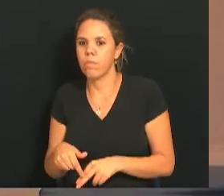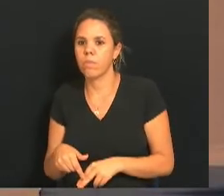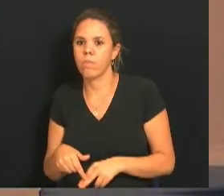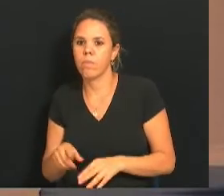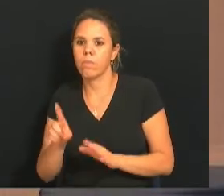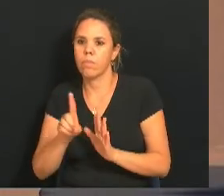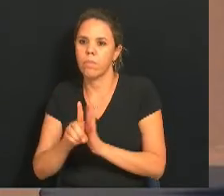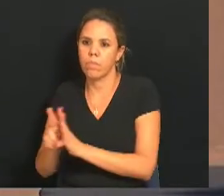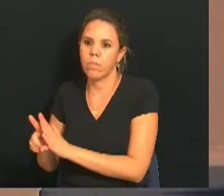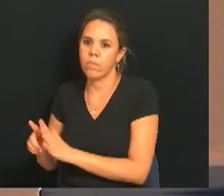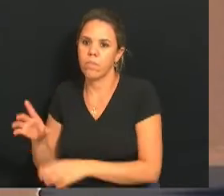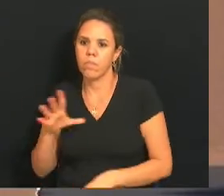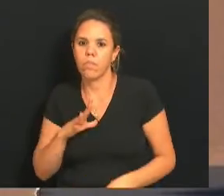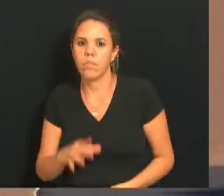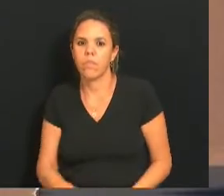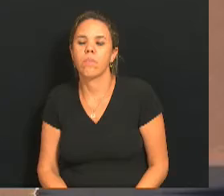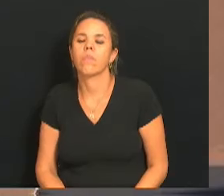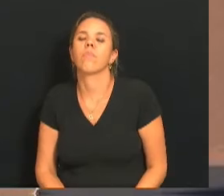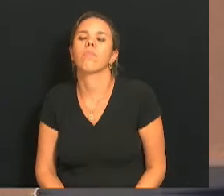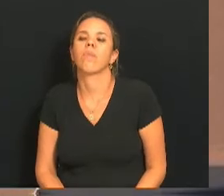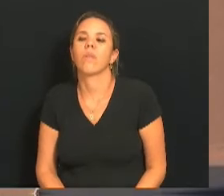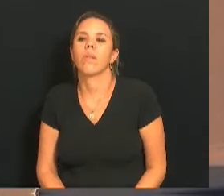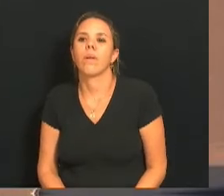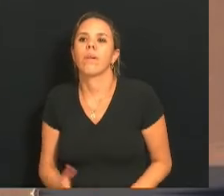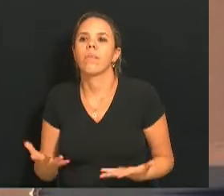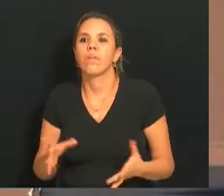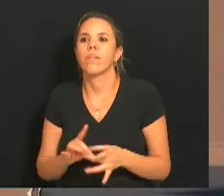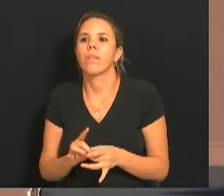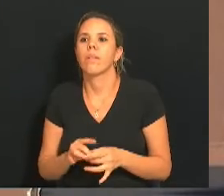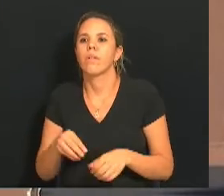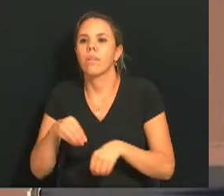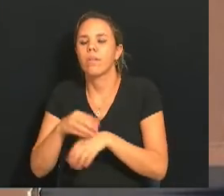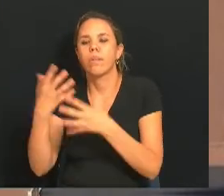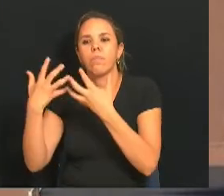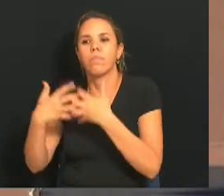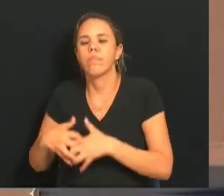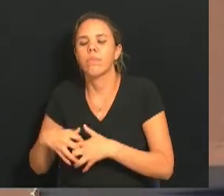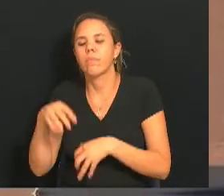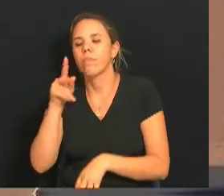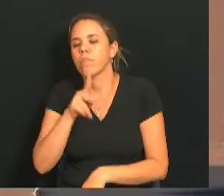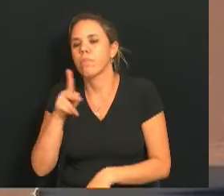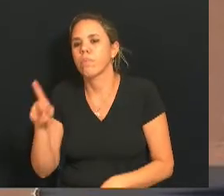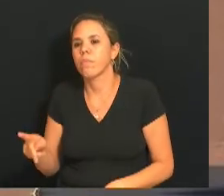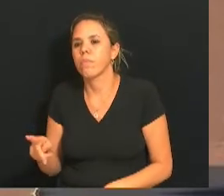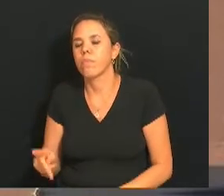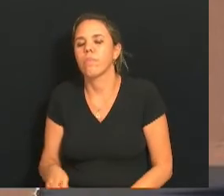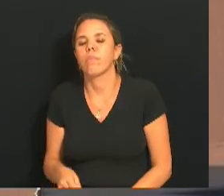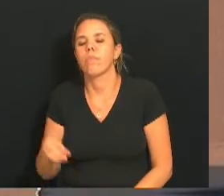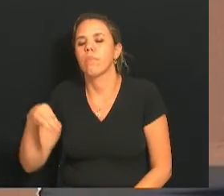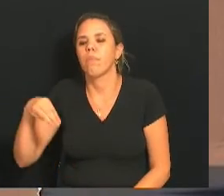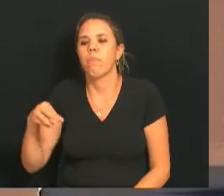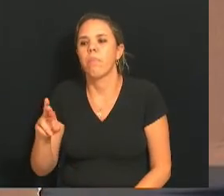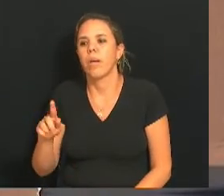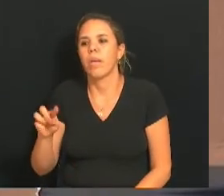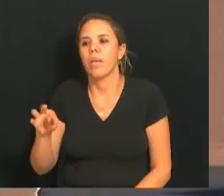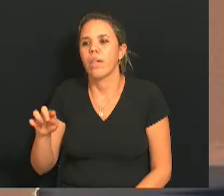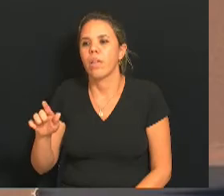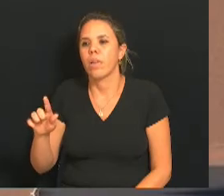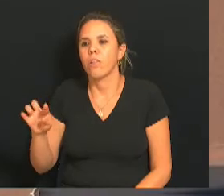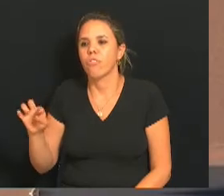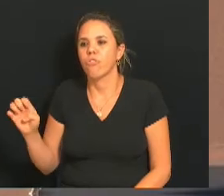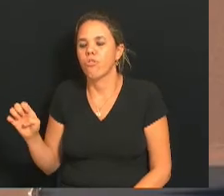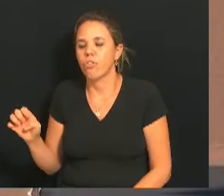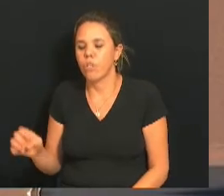nossa cidade. Então, o que eu queria assim, deixar como reflexão para o professor Mariguete, e também, evidentemente, nós vamos